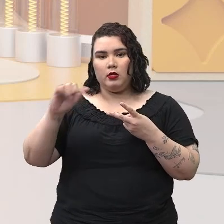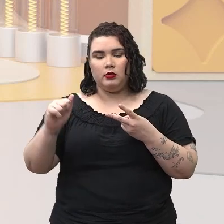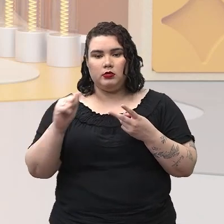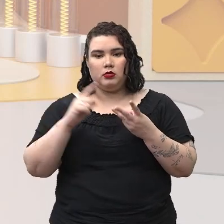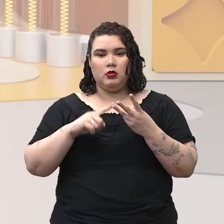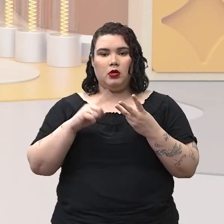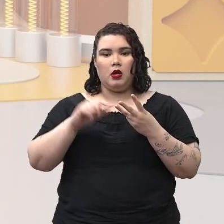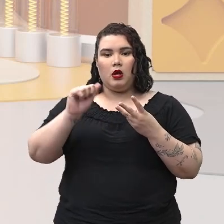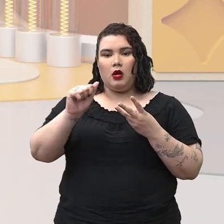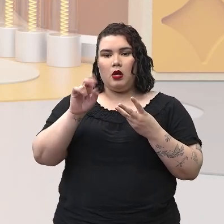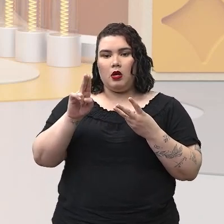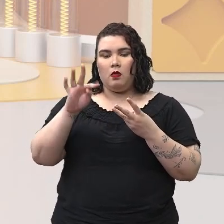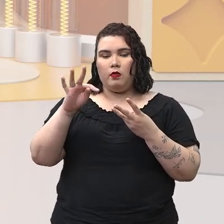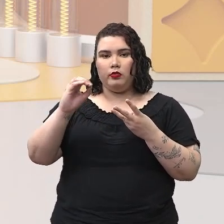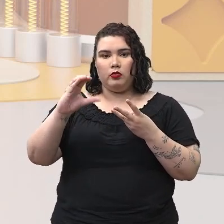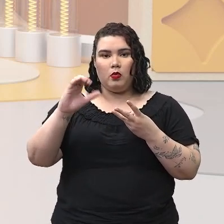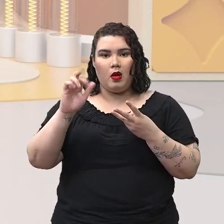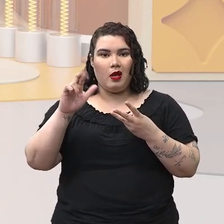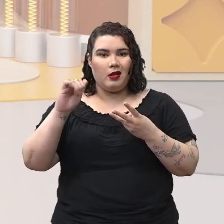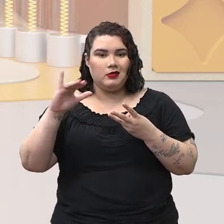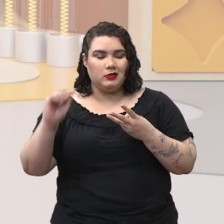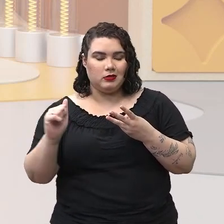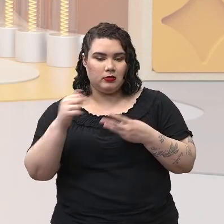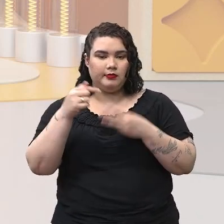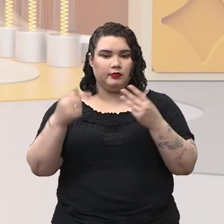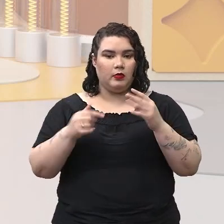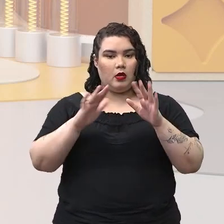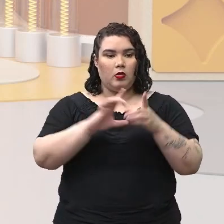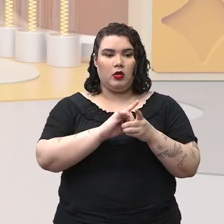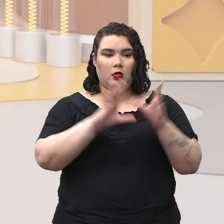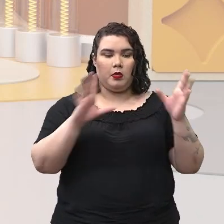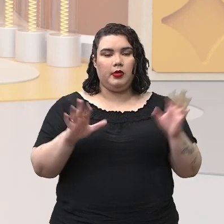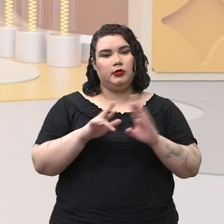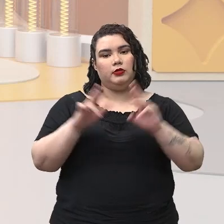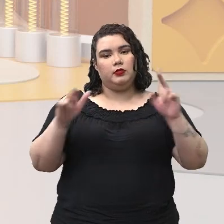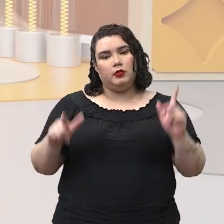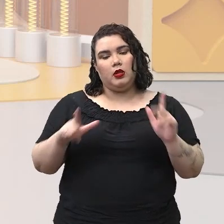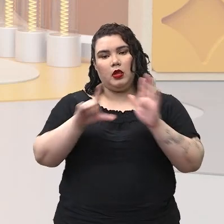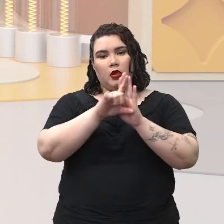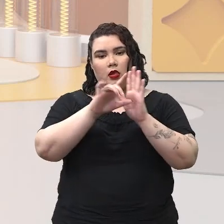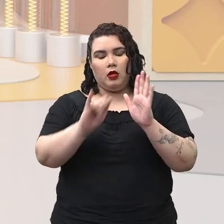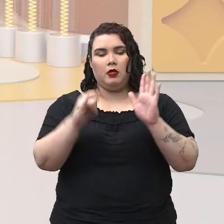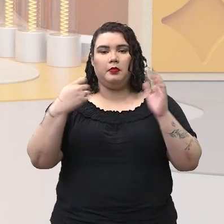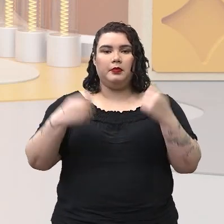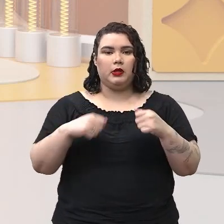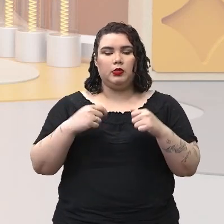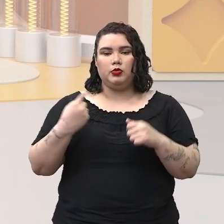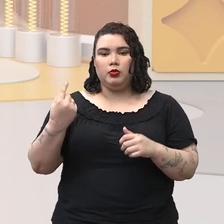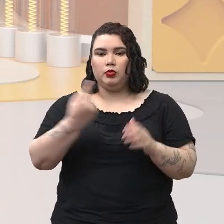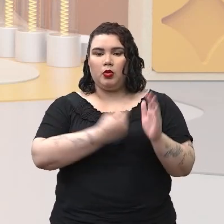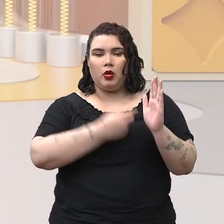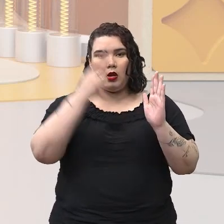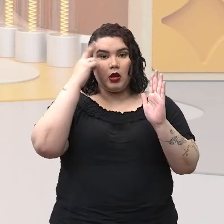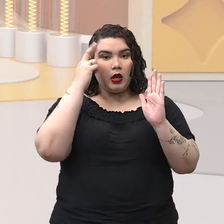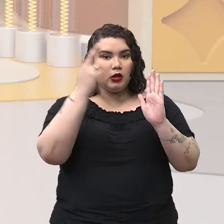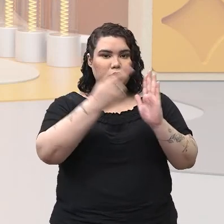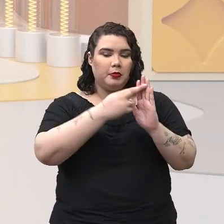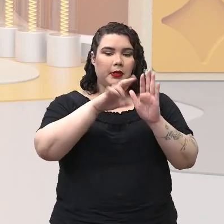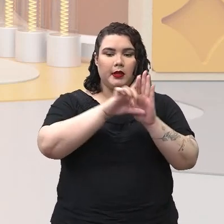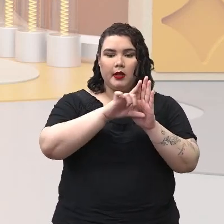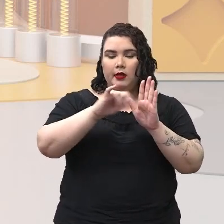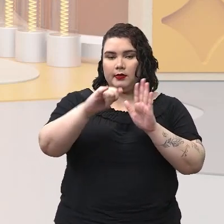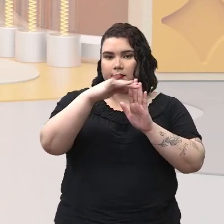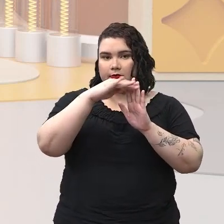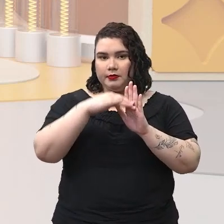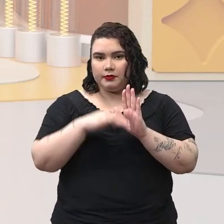vem ali, né? Direto. Na democracia não, existe um conjunto de leis jurídicas ali onde delimita, né, onde começa e onde termina